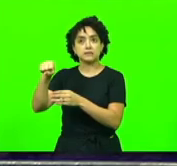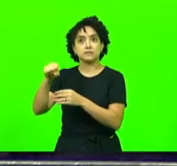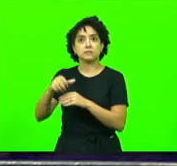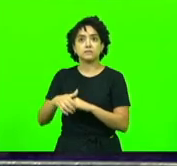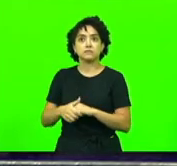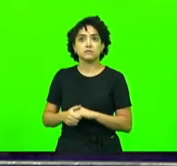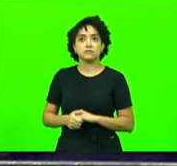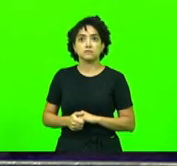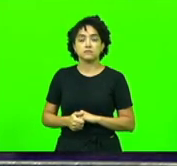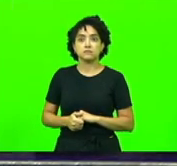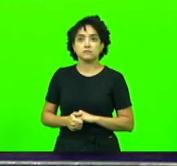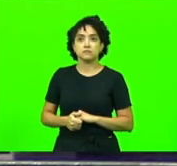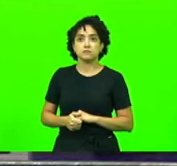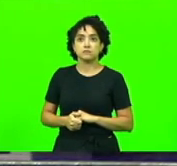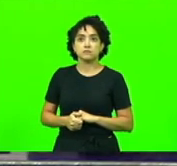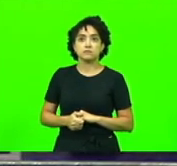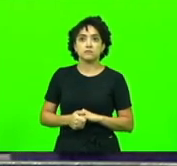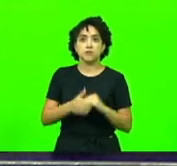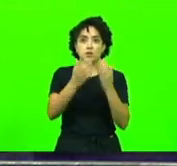parecer?